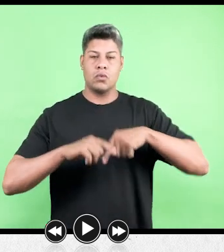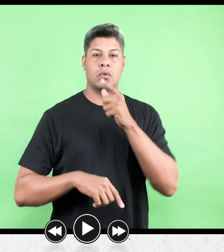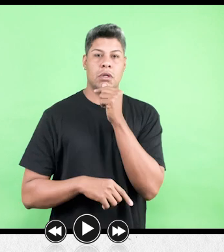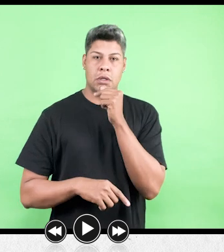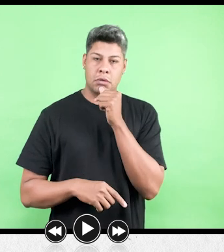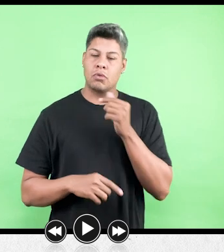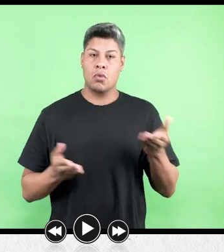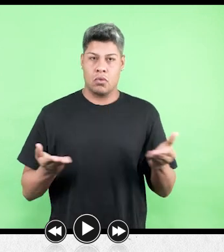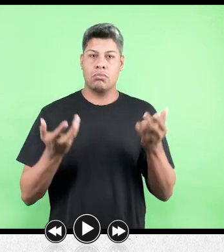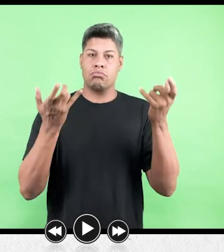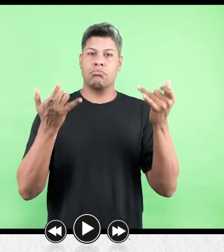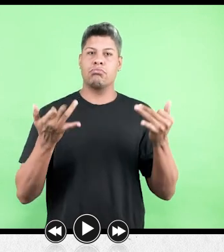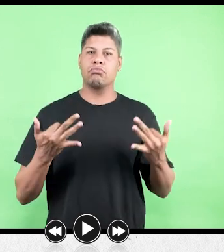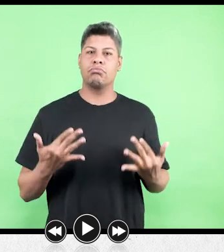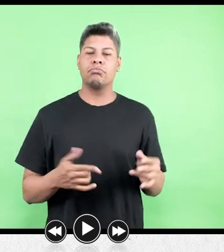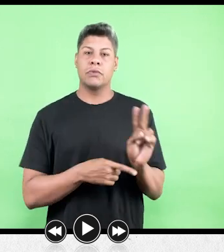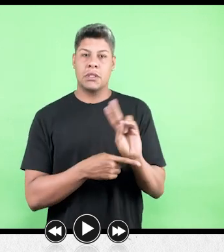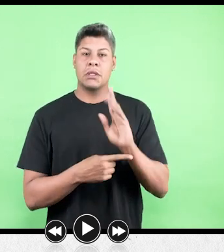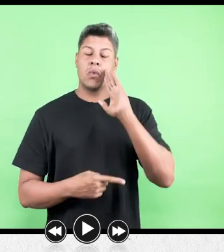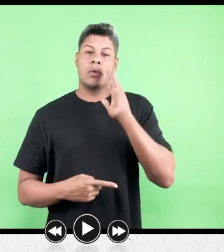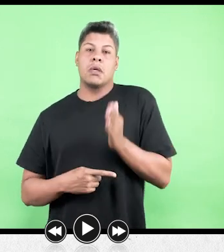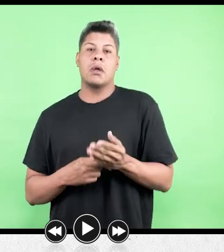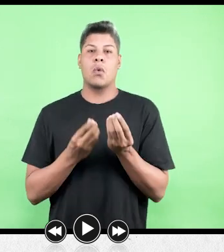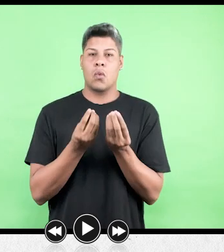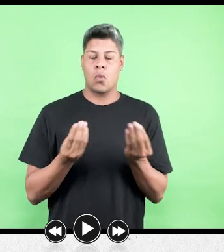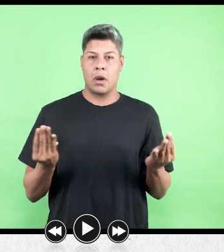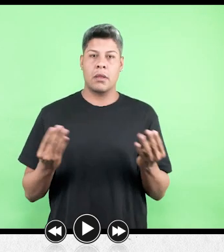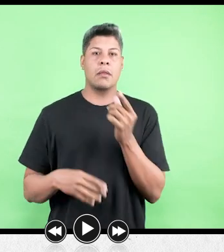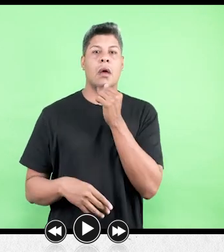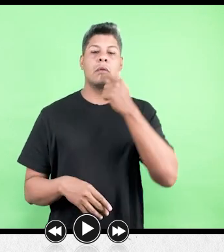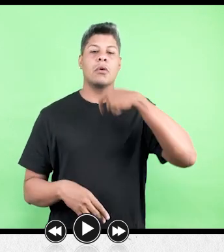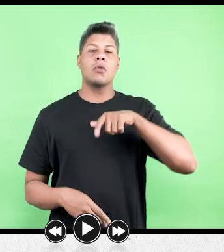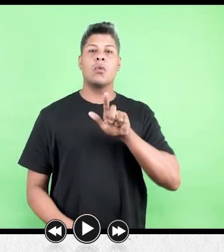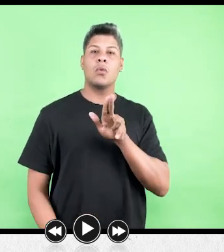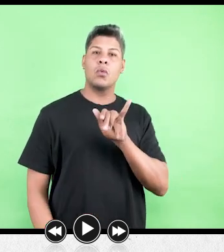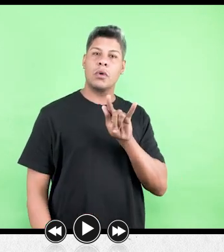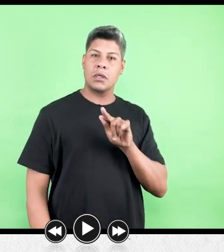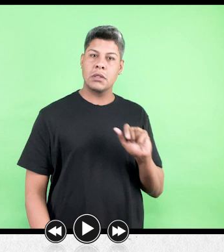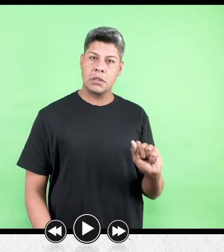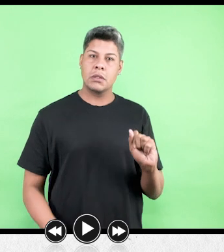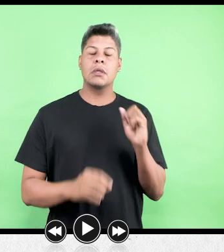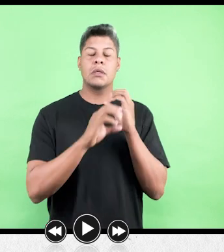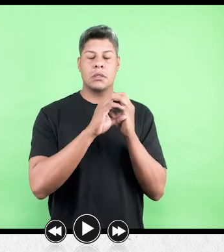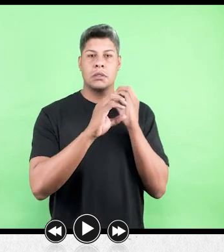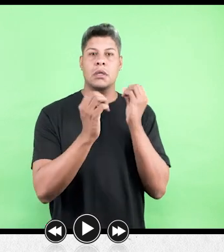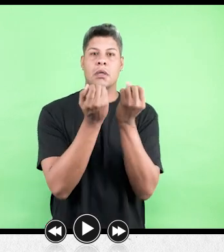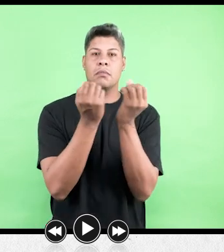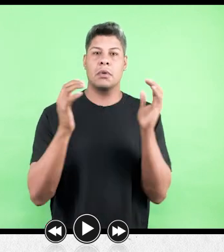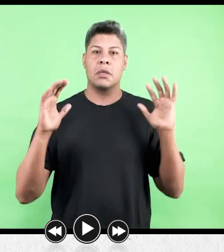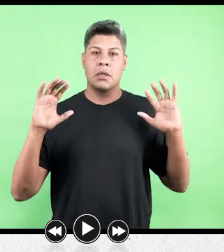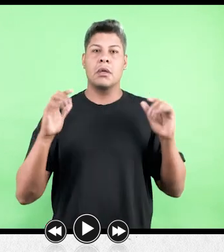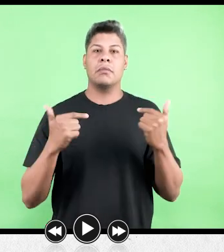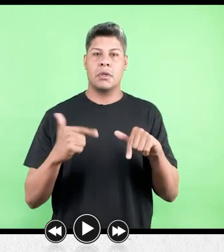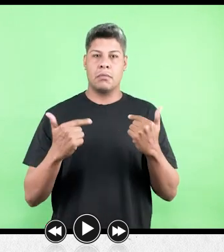a fiscalização direta da qualidade da água. Eu sou a Luísa Castini, sou engenheira ambiental e sanitarista e atuo aí na área